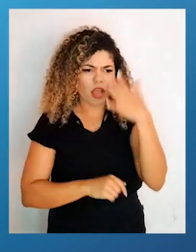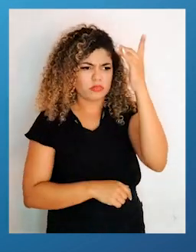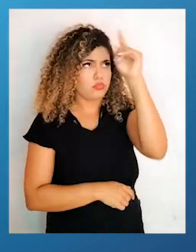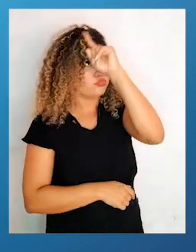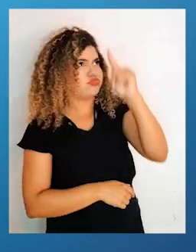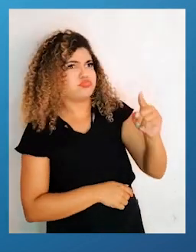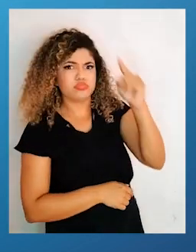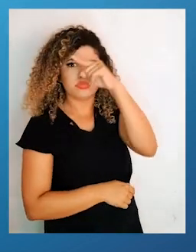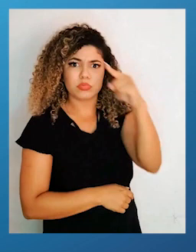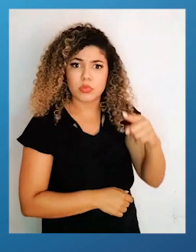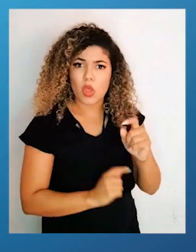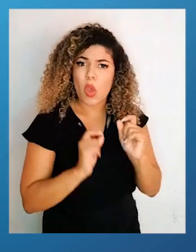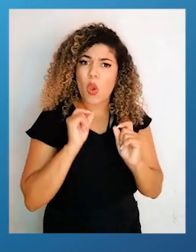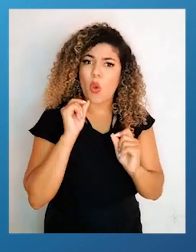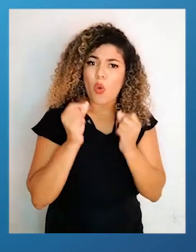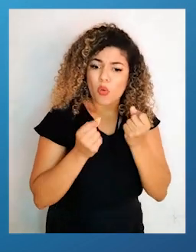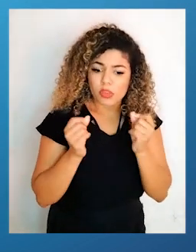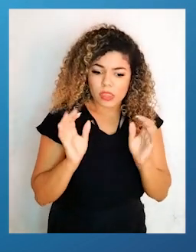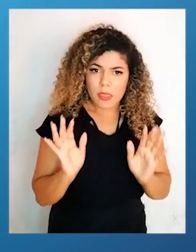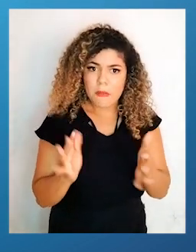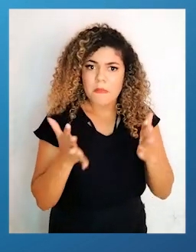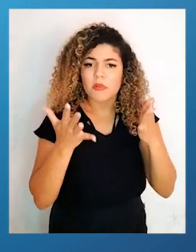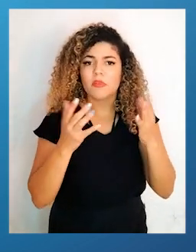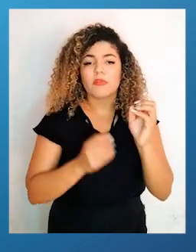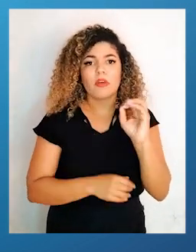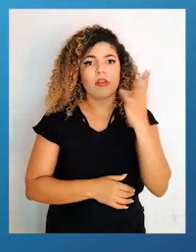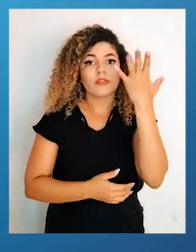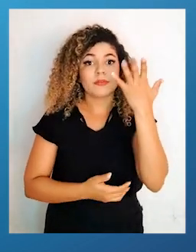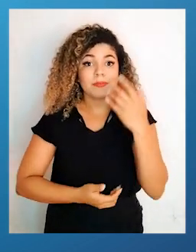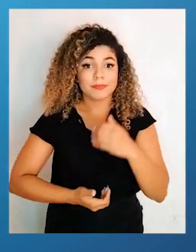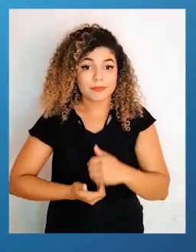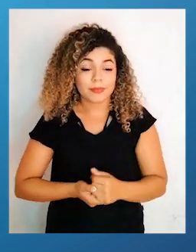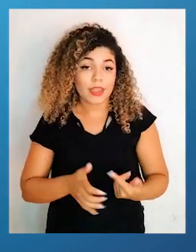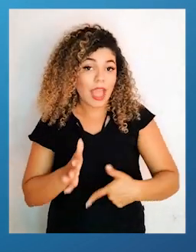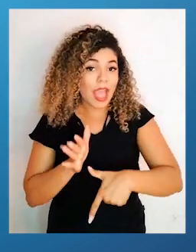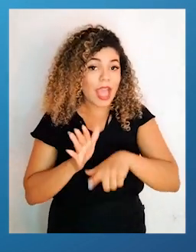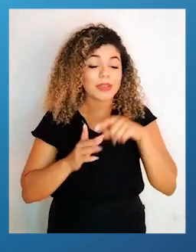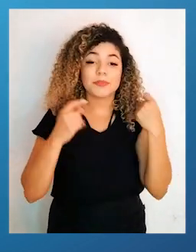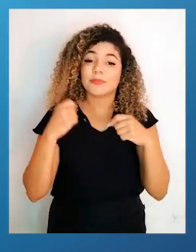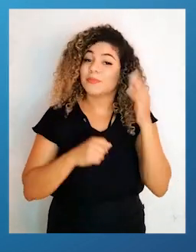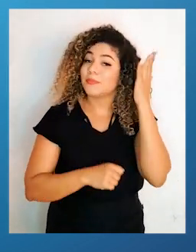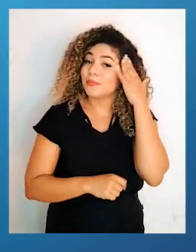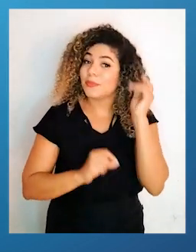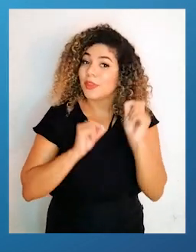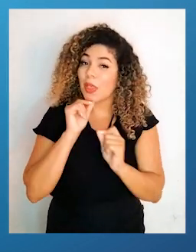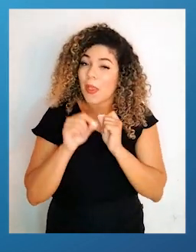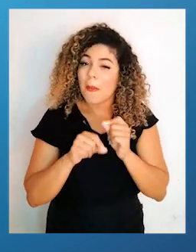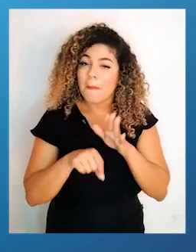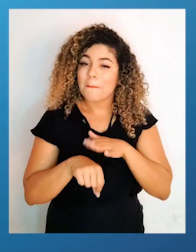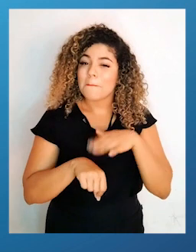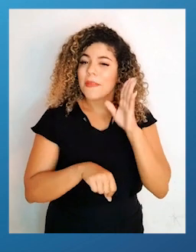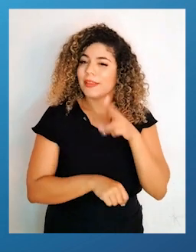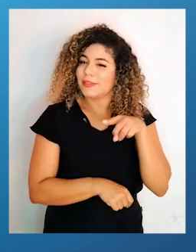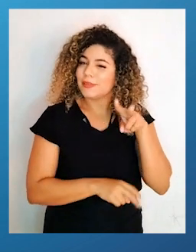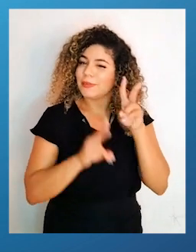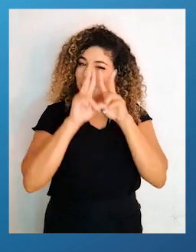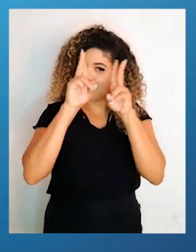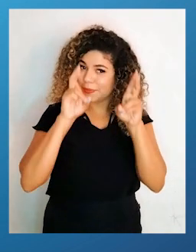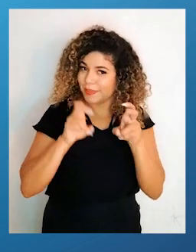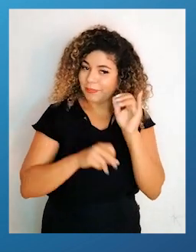elétrica? O que provoca esses fenômenos? Antes, precisamos entender muito mais sobre